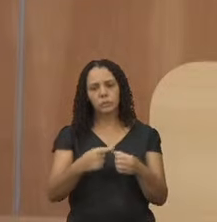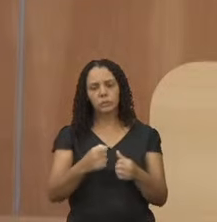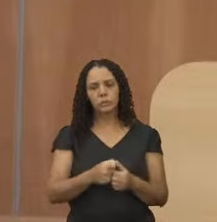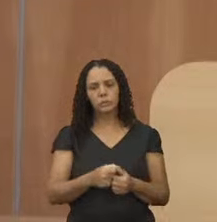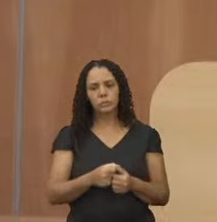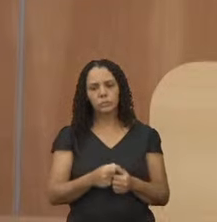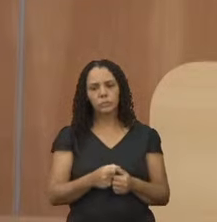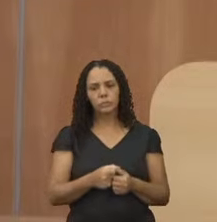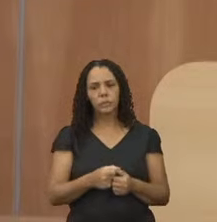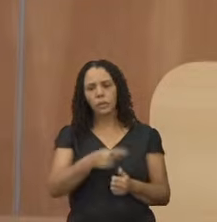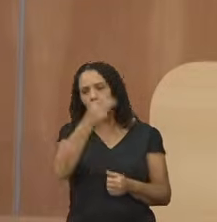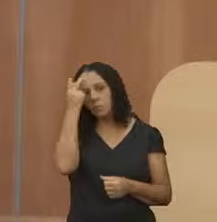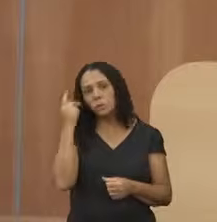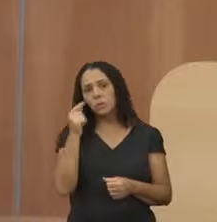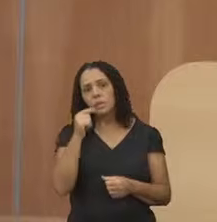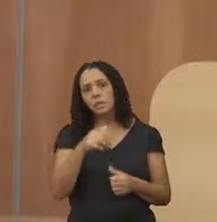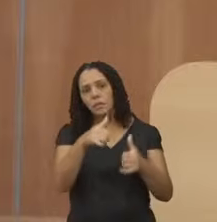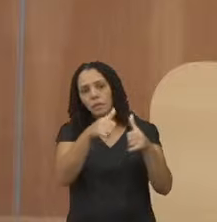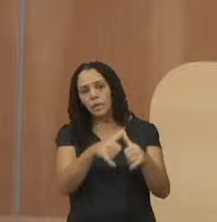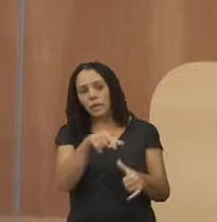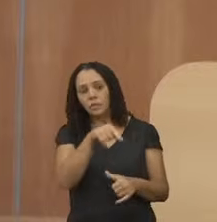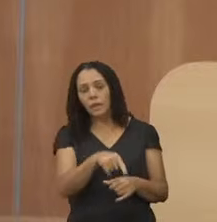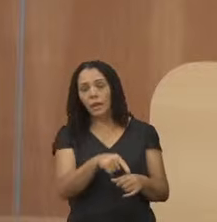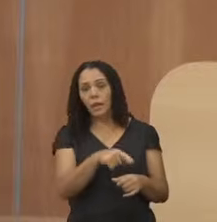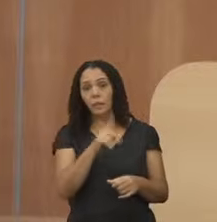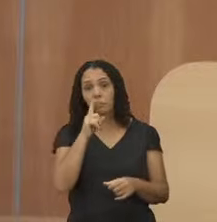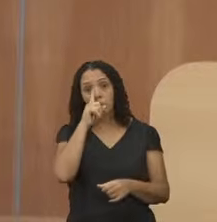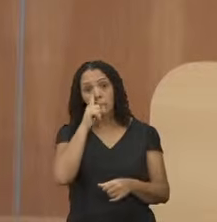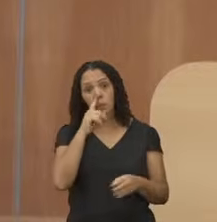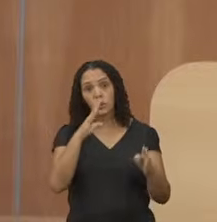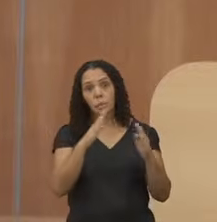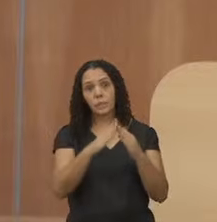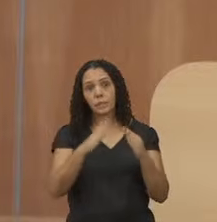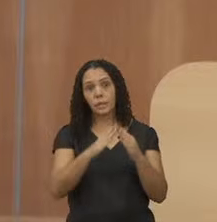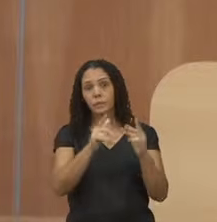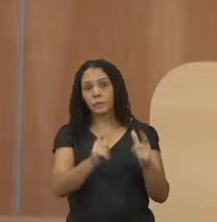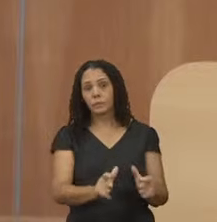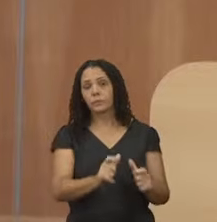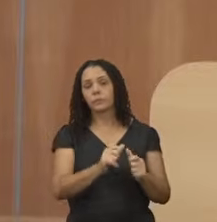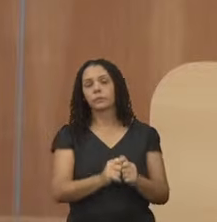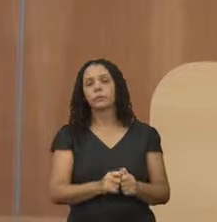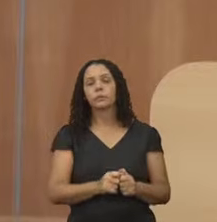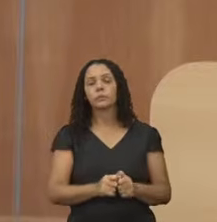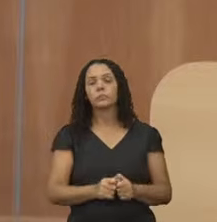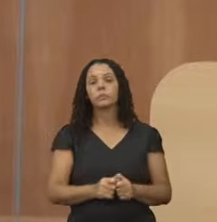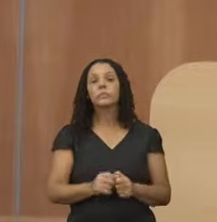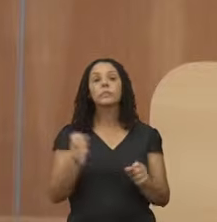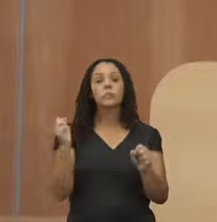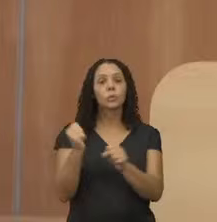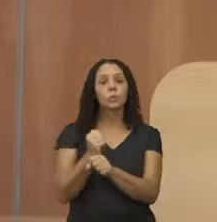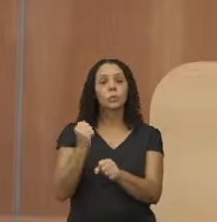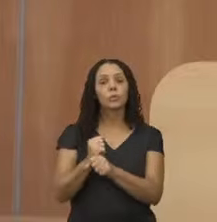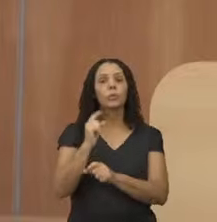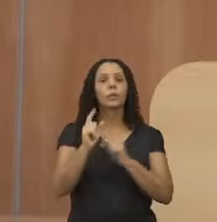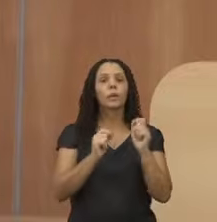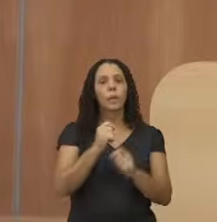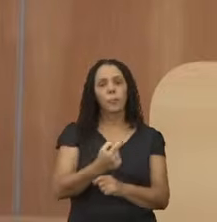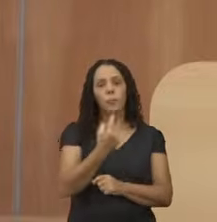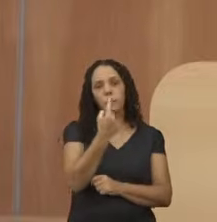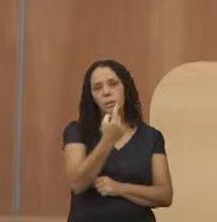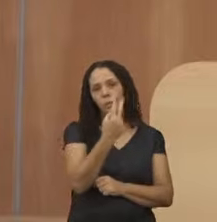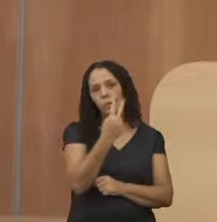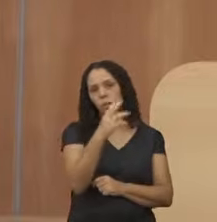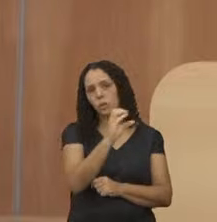porque estavam ali em risco, né, moradias em área de risco. Então foram 1.200 moradias,